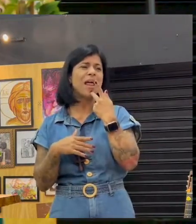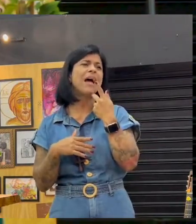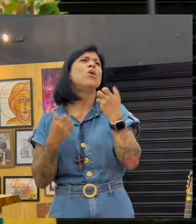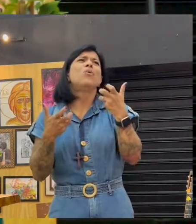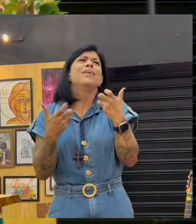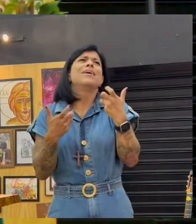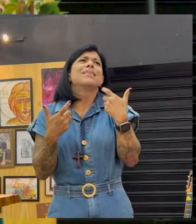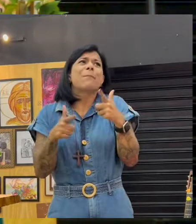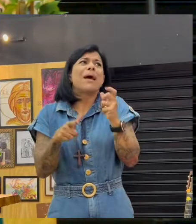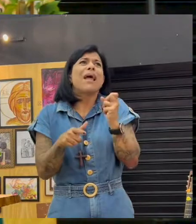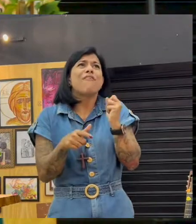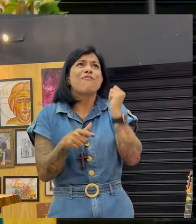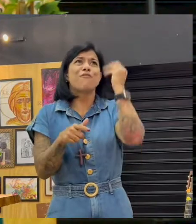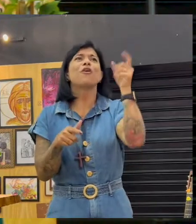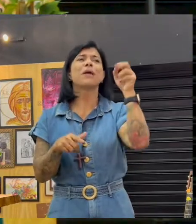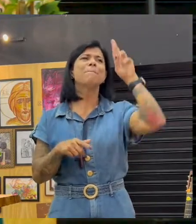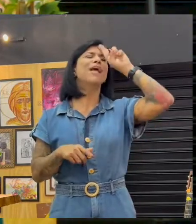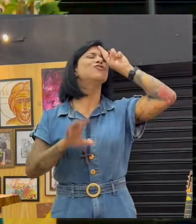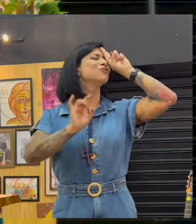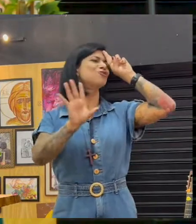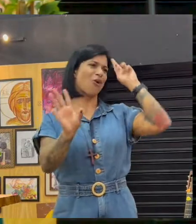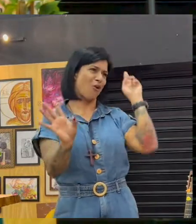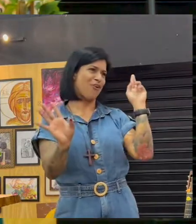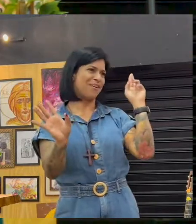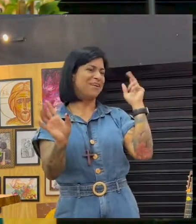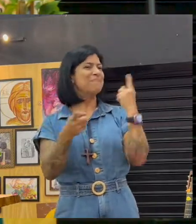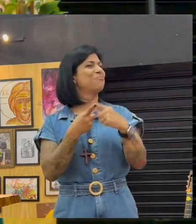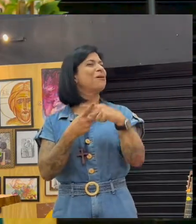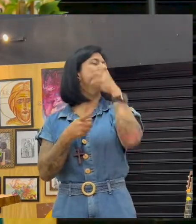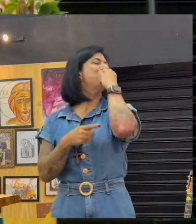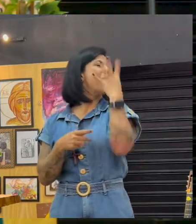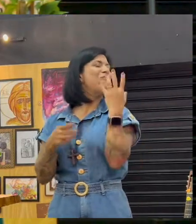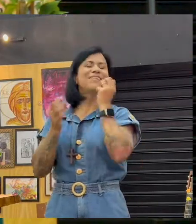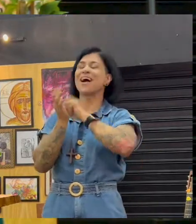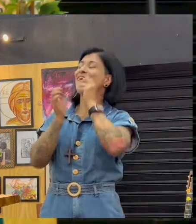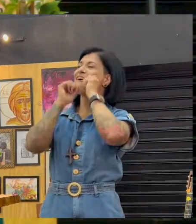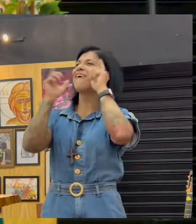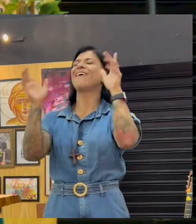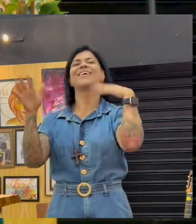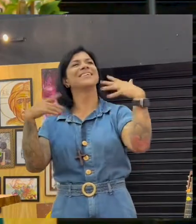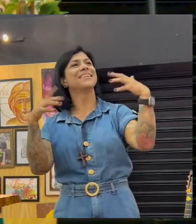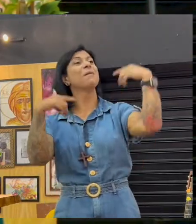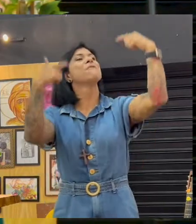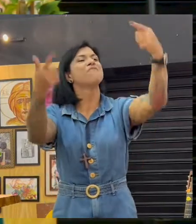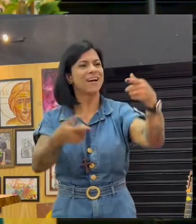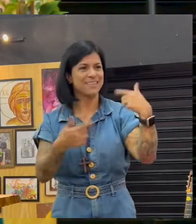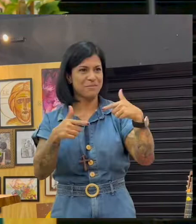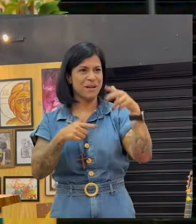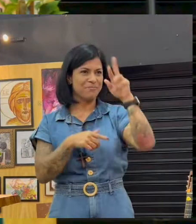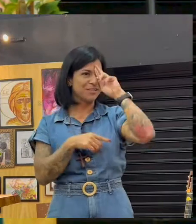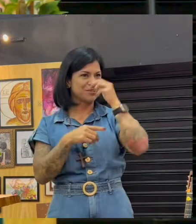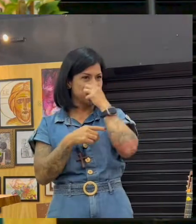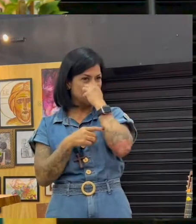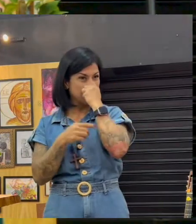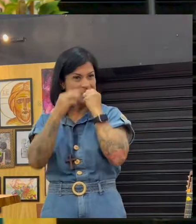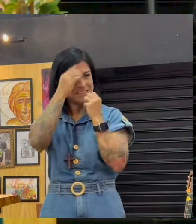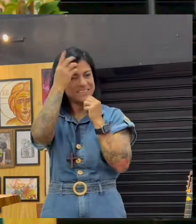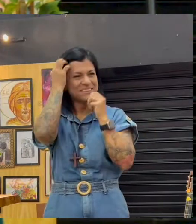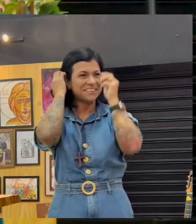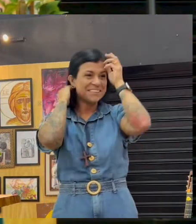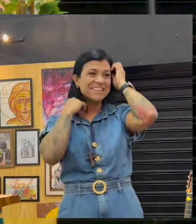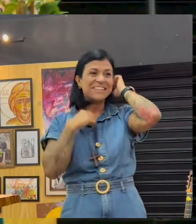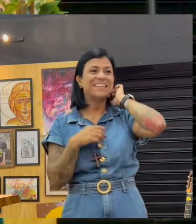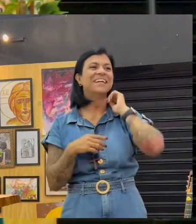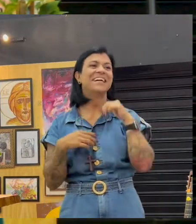meio-dia. Mas não é assim que funciona a vida. Então, você precisa entender que o trabalho não é fruto da